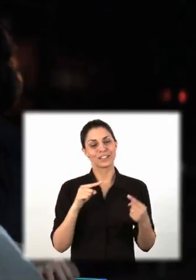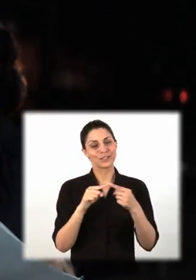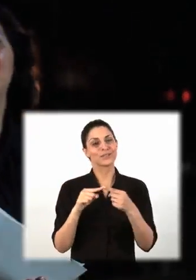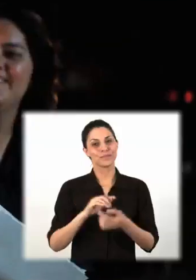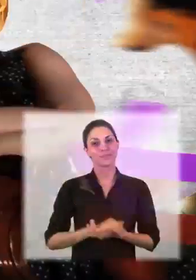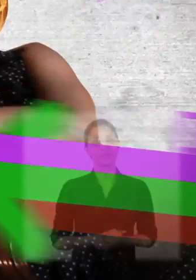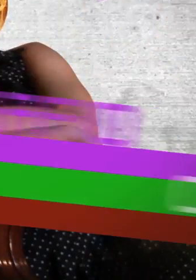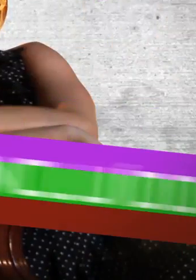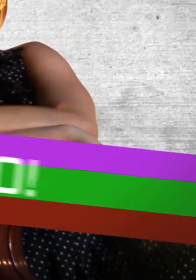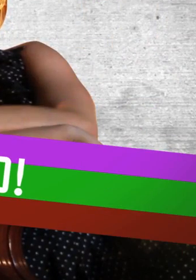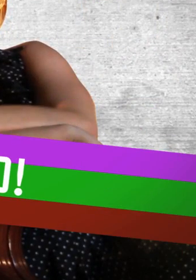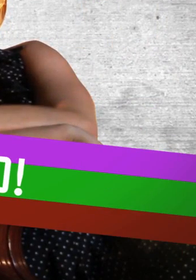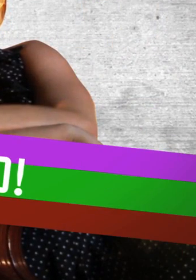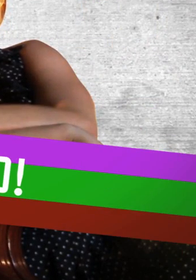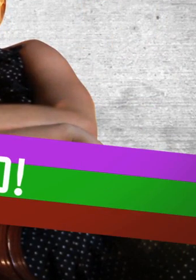ver com isso.